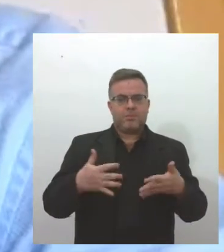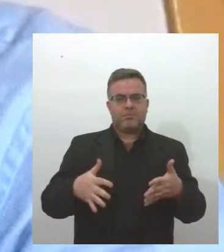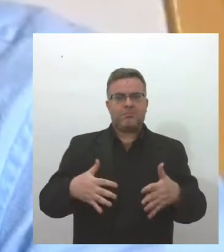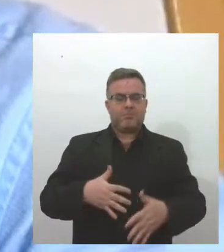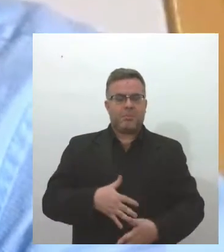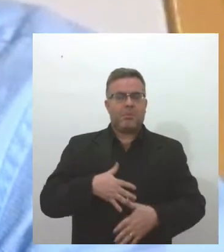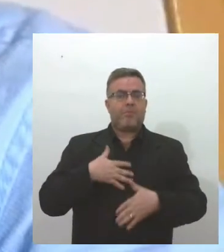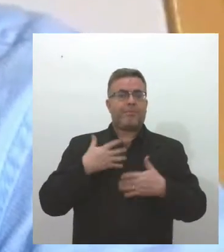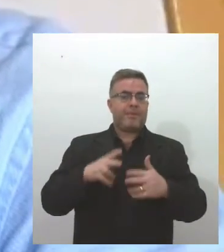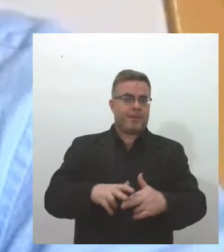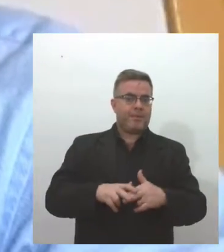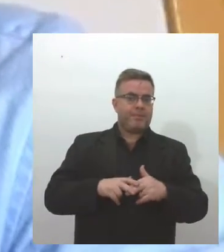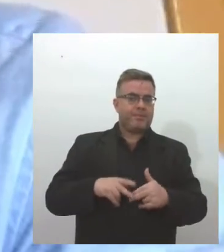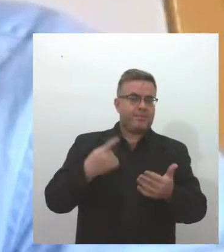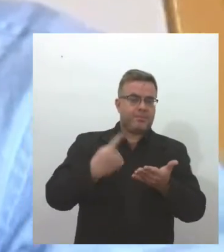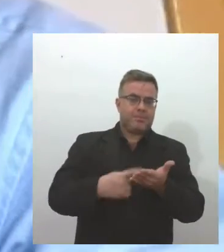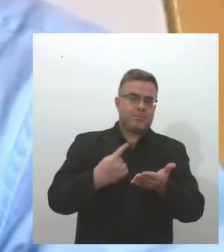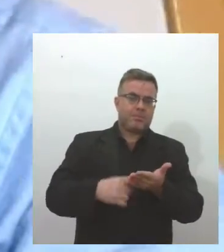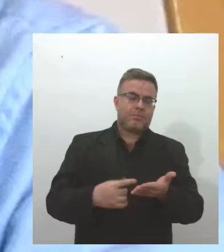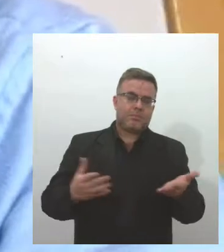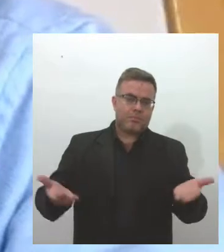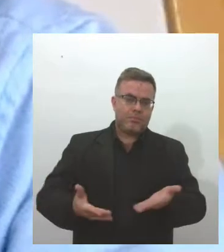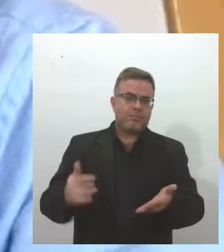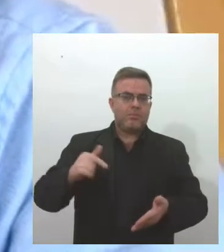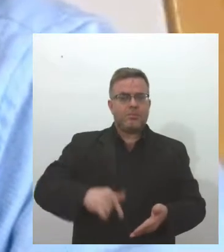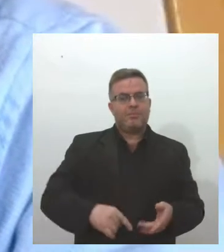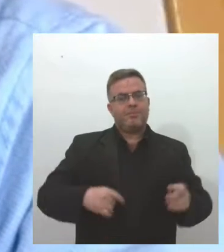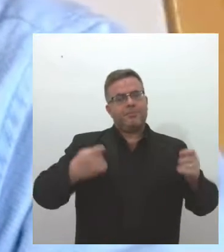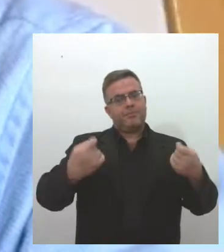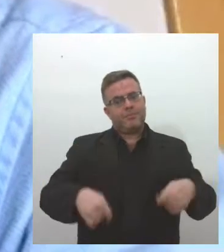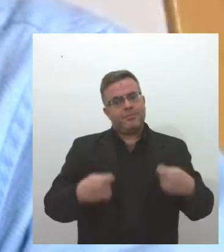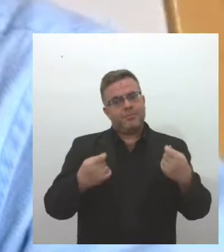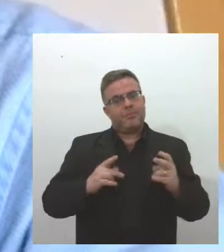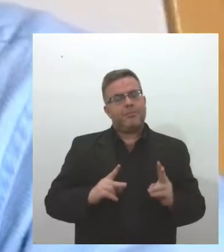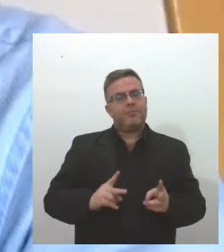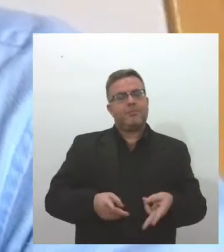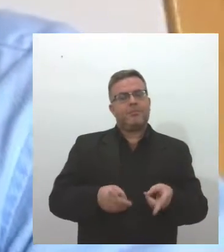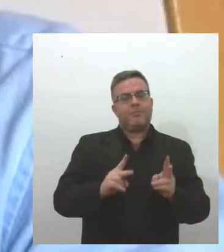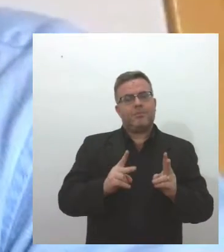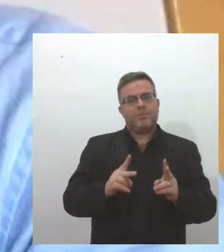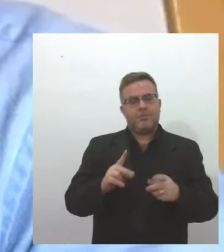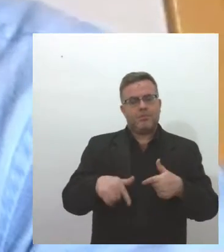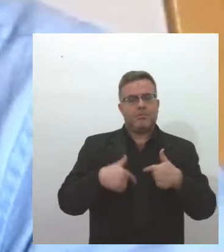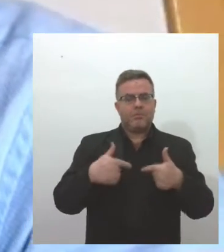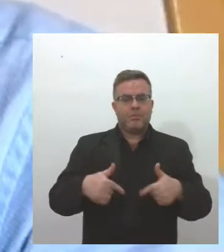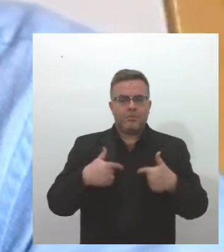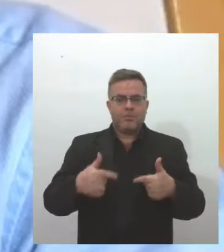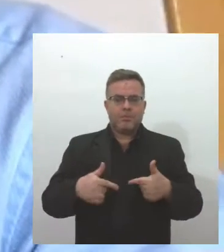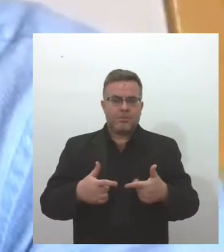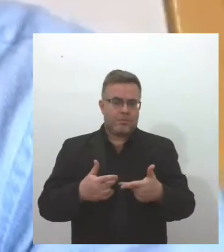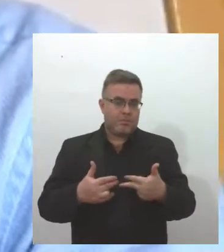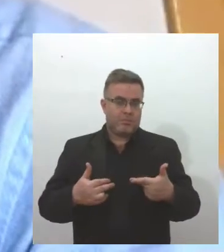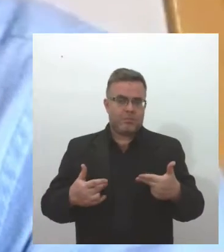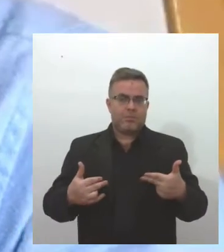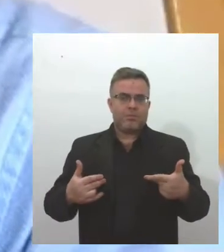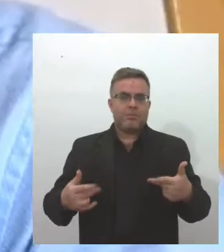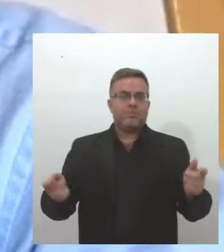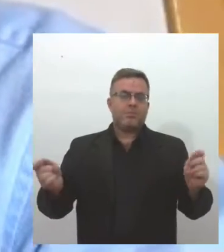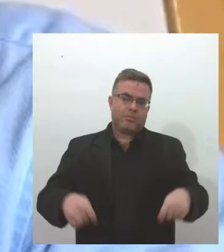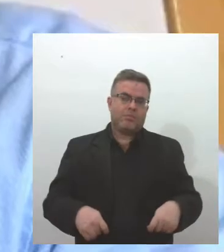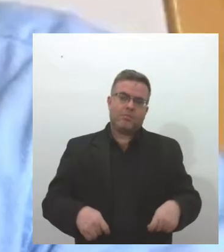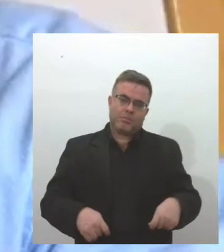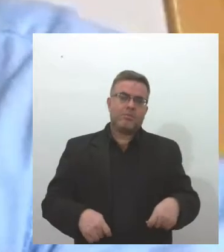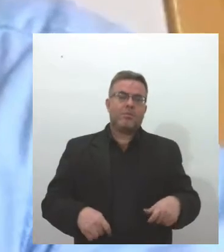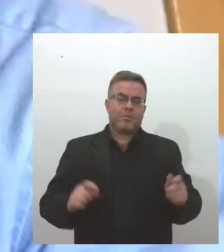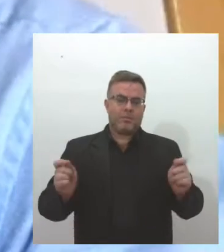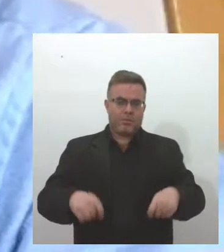nós temos um grande produto nas mãos, precisamos fazer algumas ações promocionais ainda para que esse produto ele